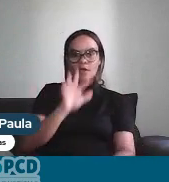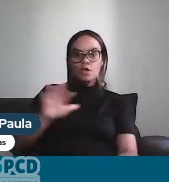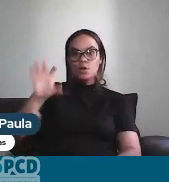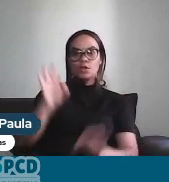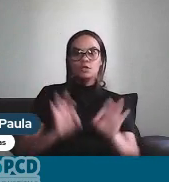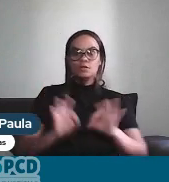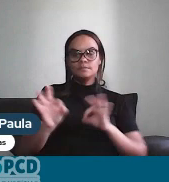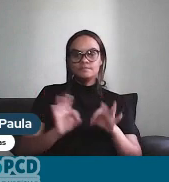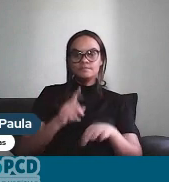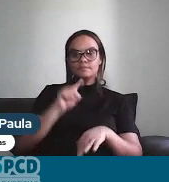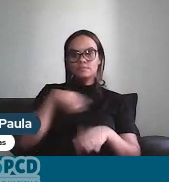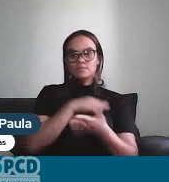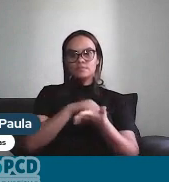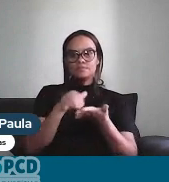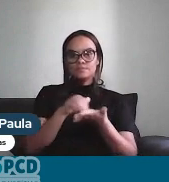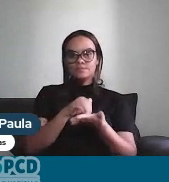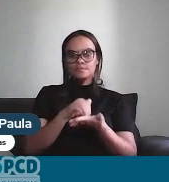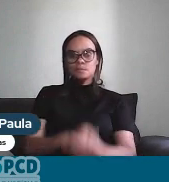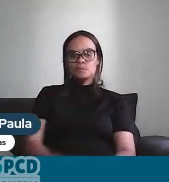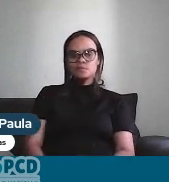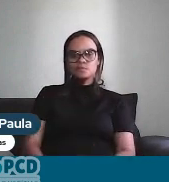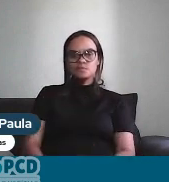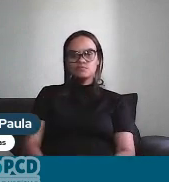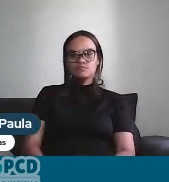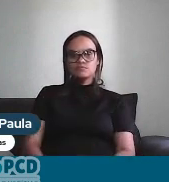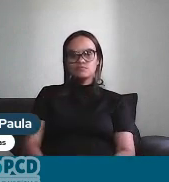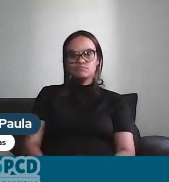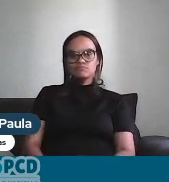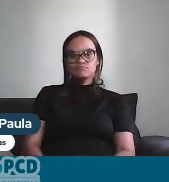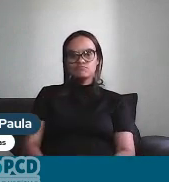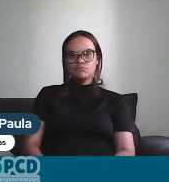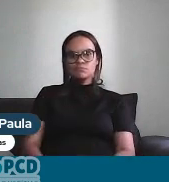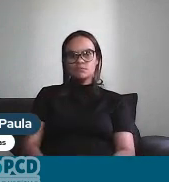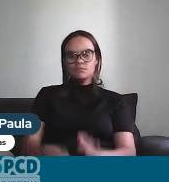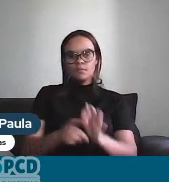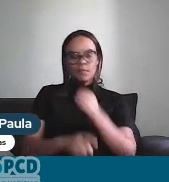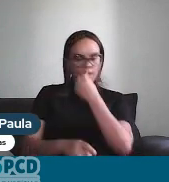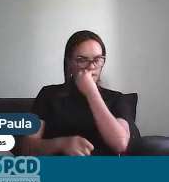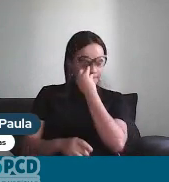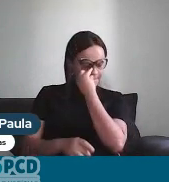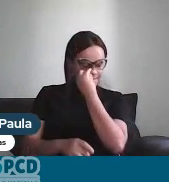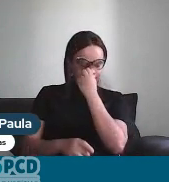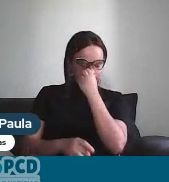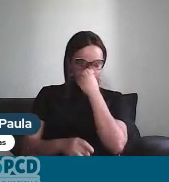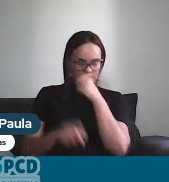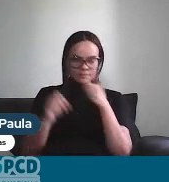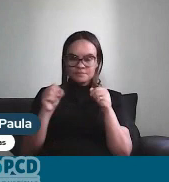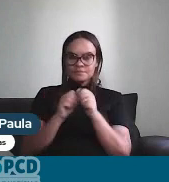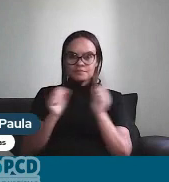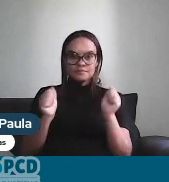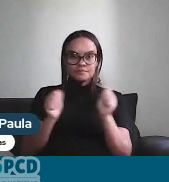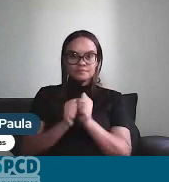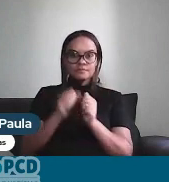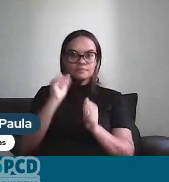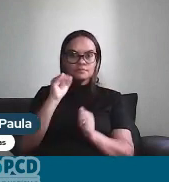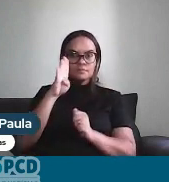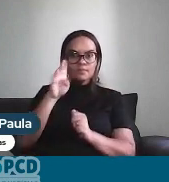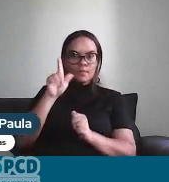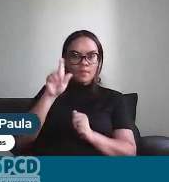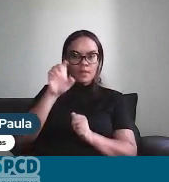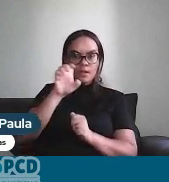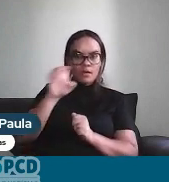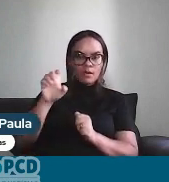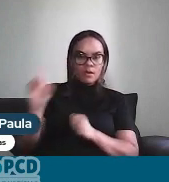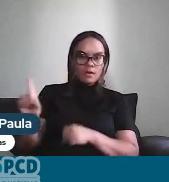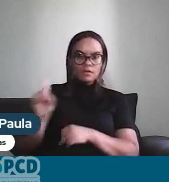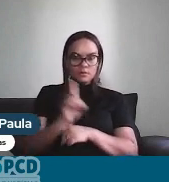depois secretária dos direitos da pessoa com deficiência. Nós fizemos, junto com o IBGE, nós trouxemos o grupo